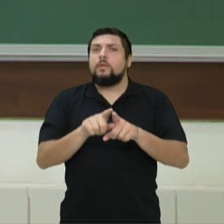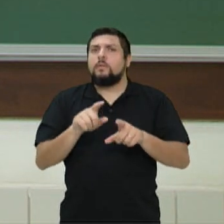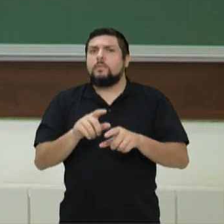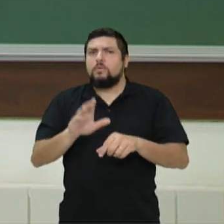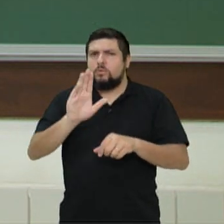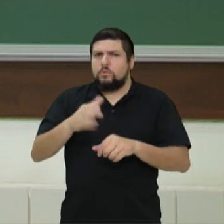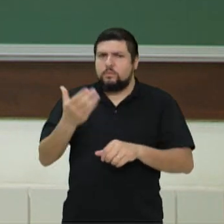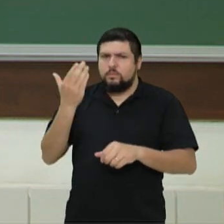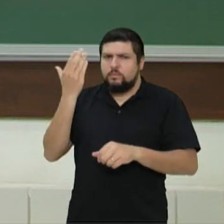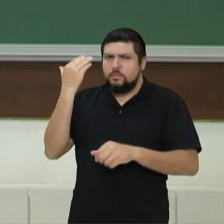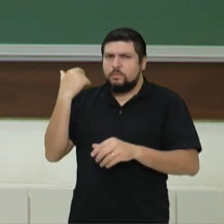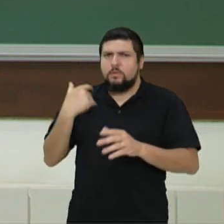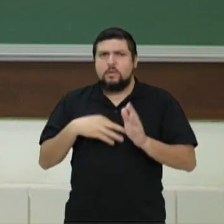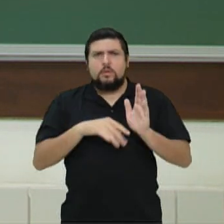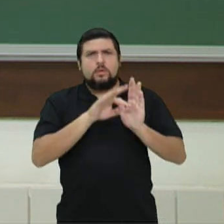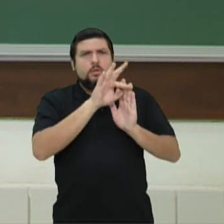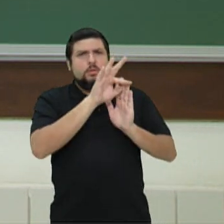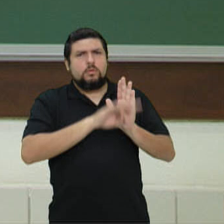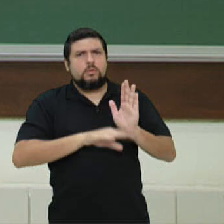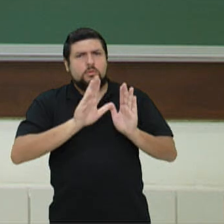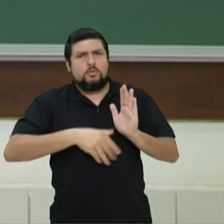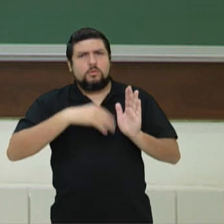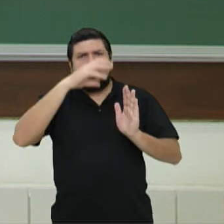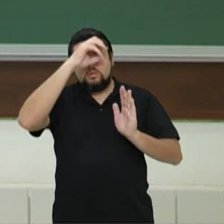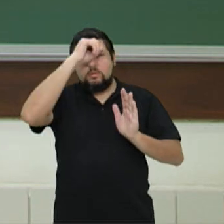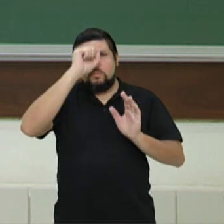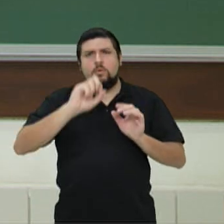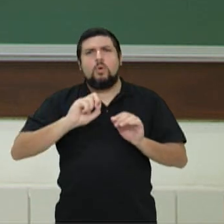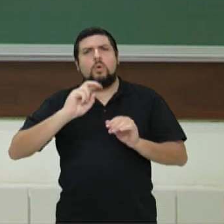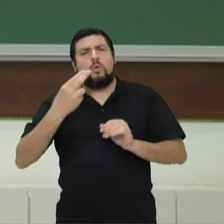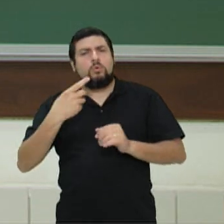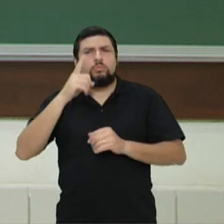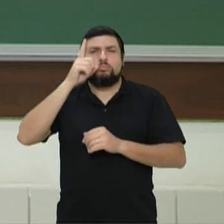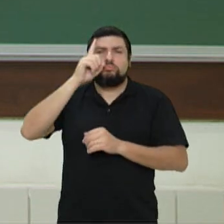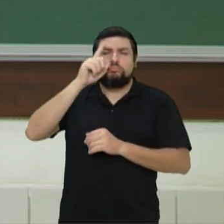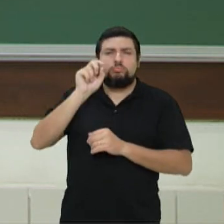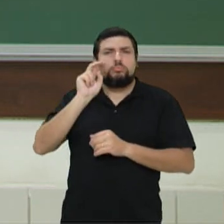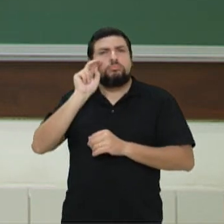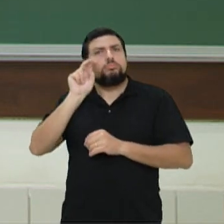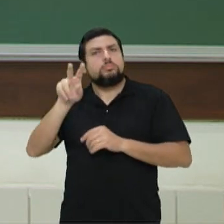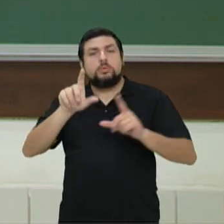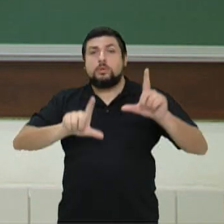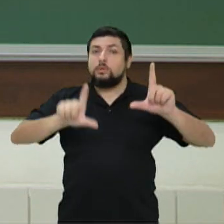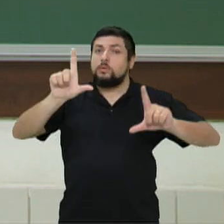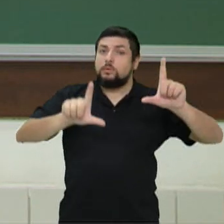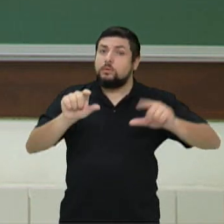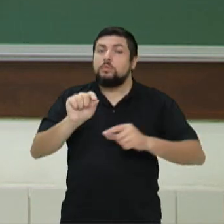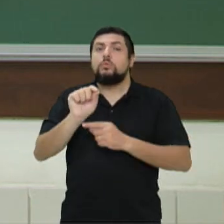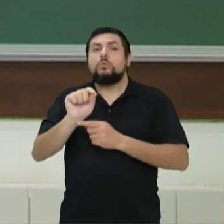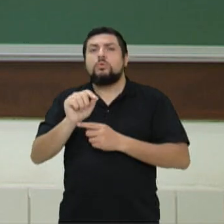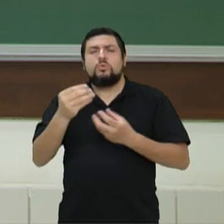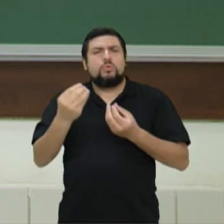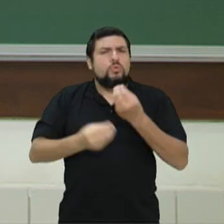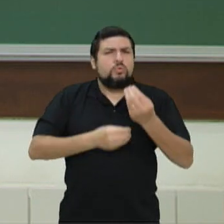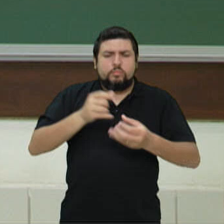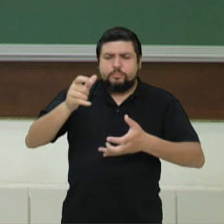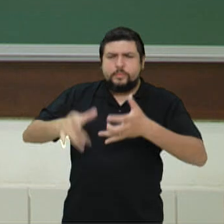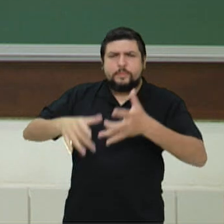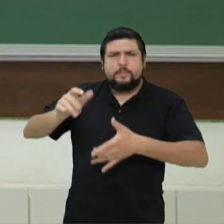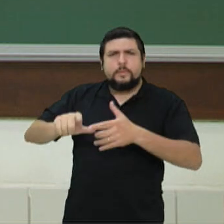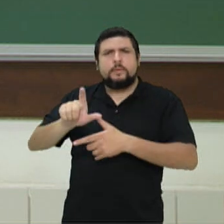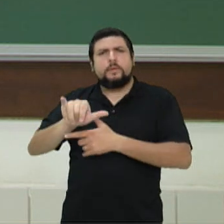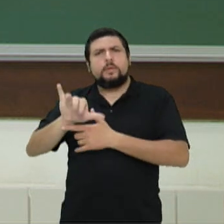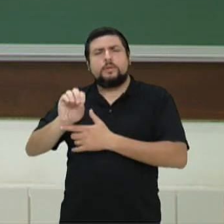em textos anteriores, né? Ou diariamente a gente vê na televisão a questão do descarte dos lixos,